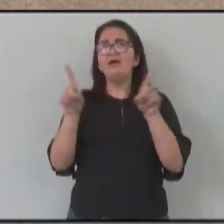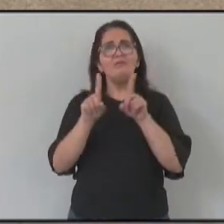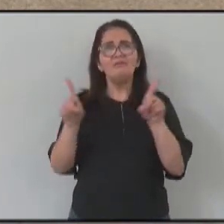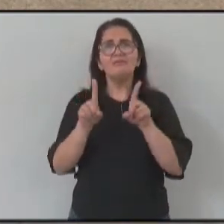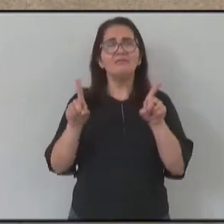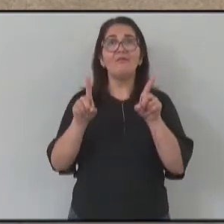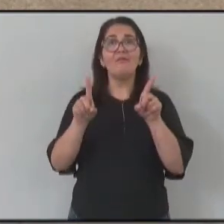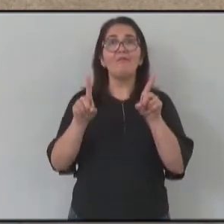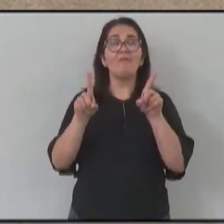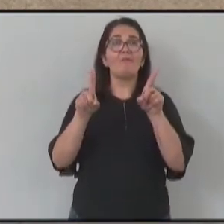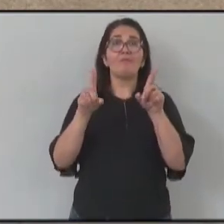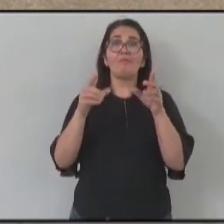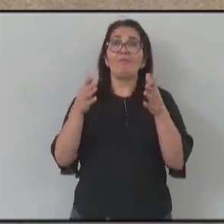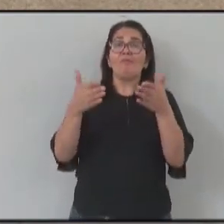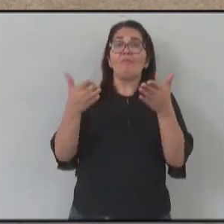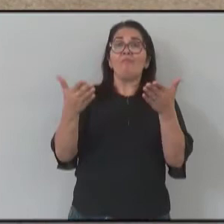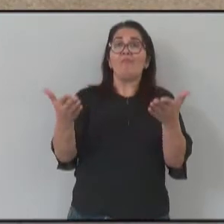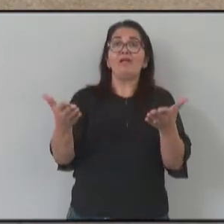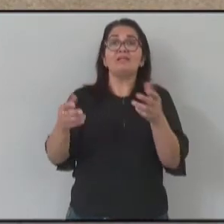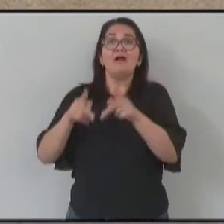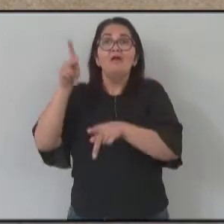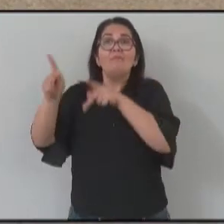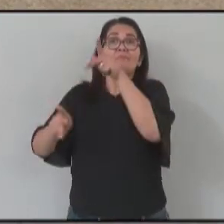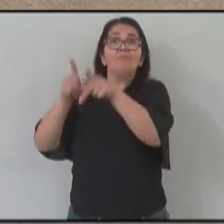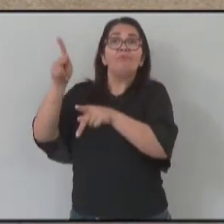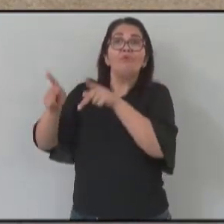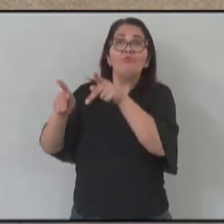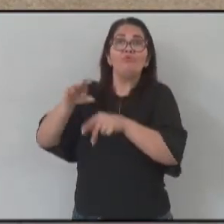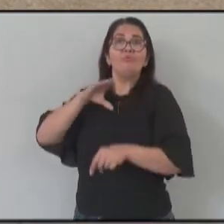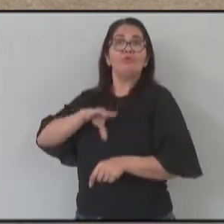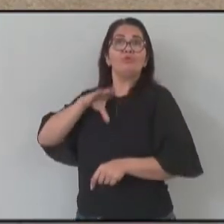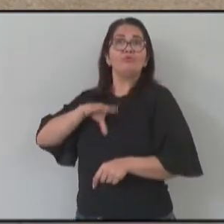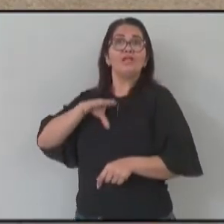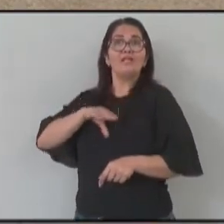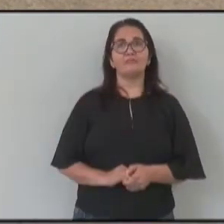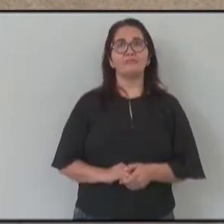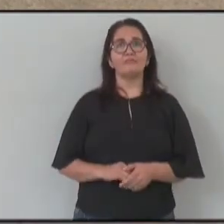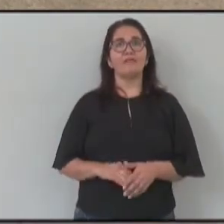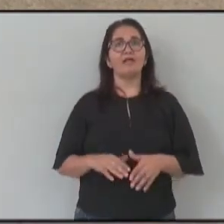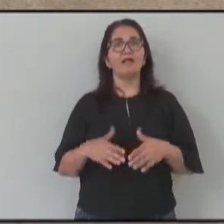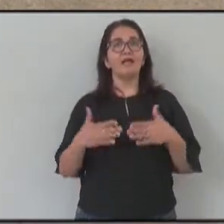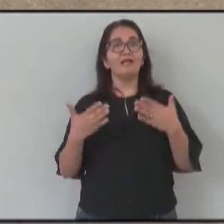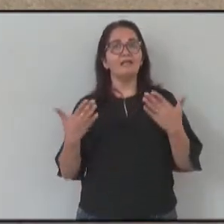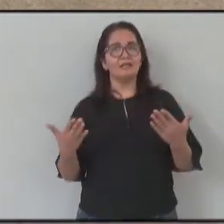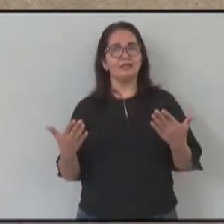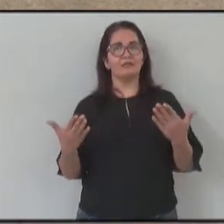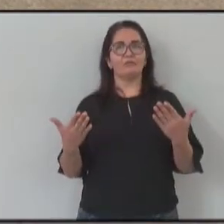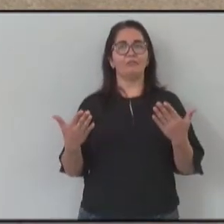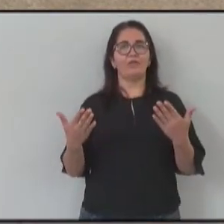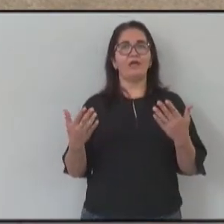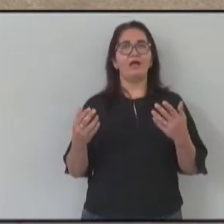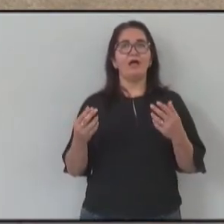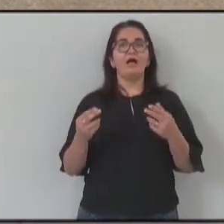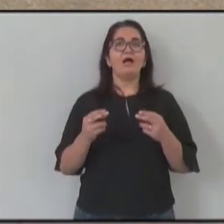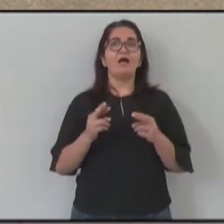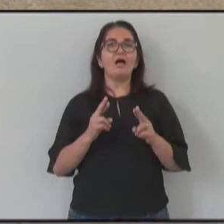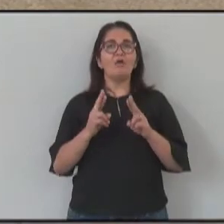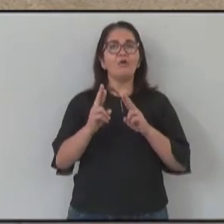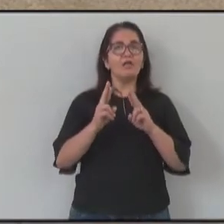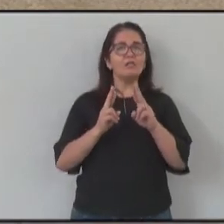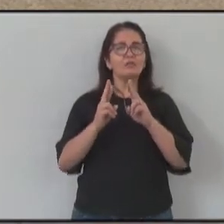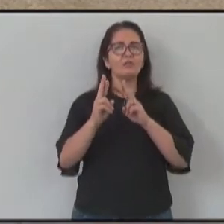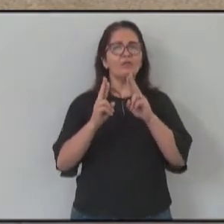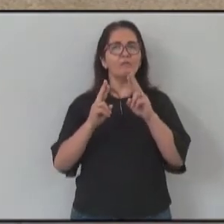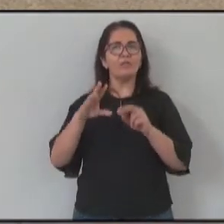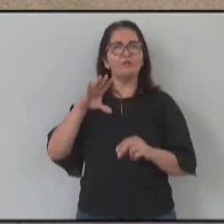com outros tipos de povos eles nunca haviam tido contato. A relação de Cabral,